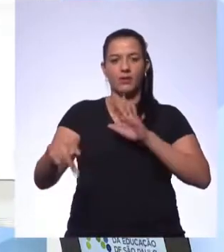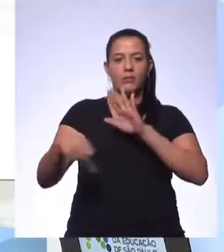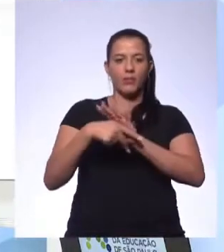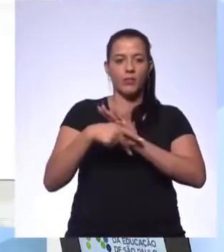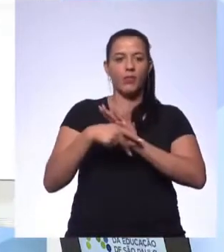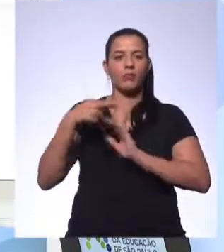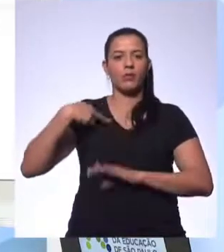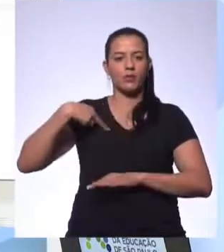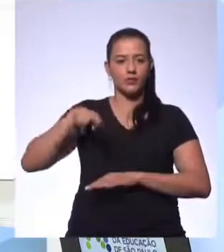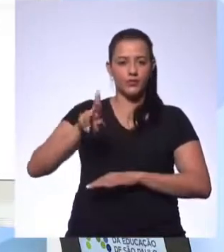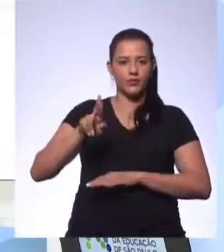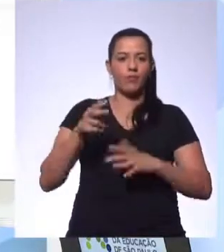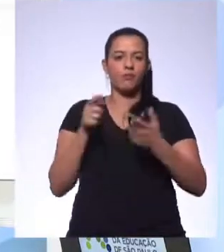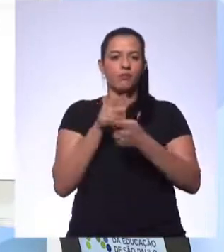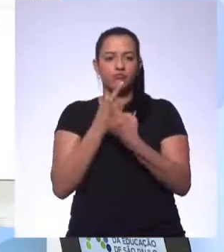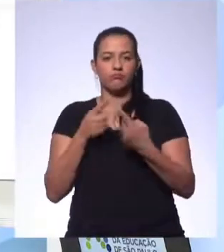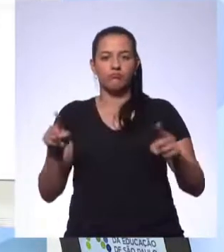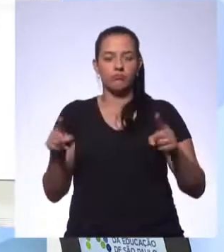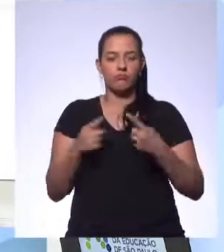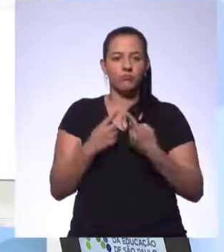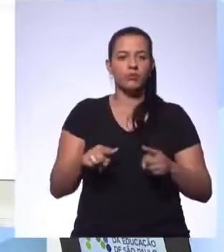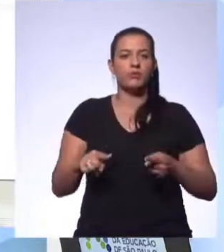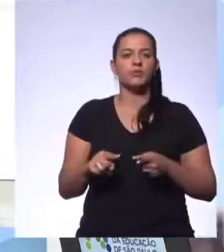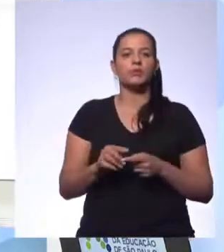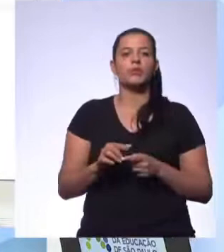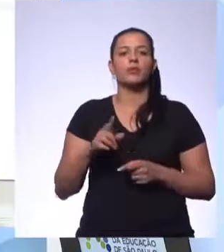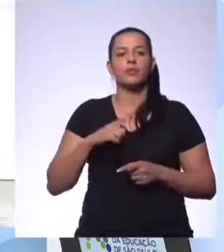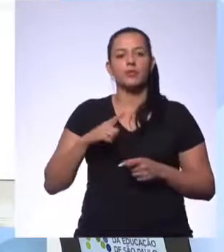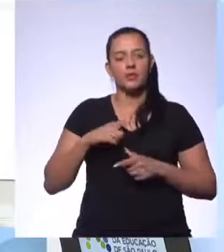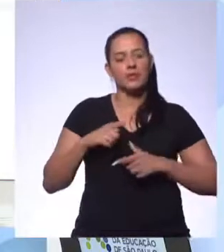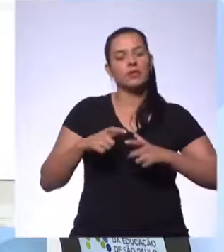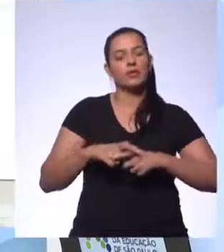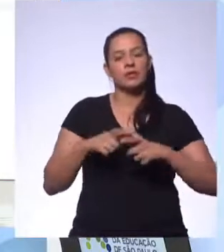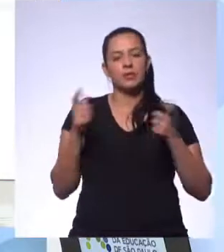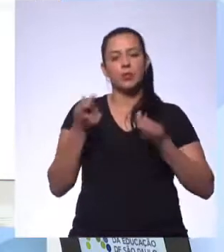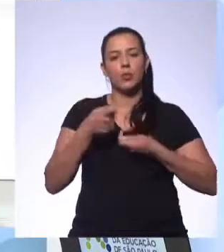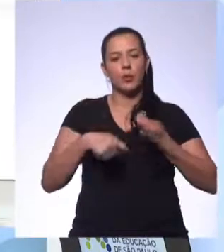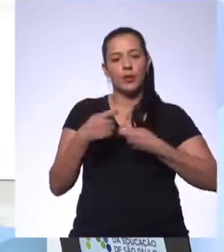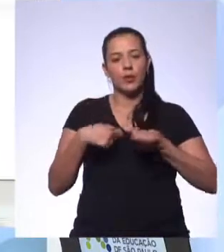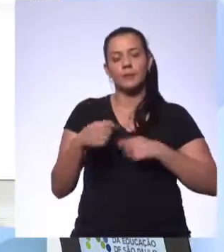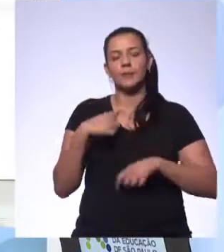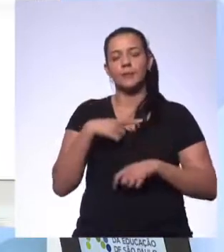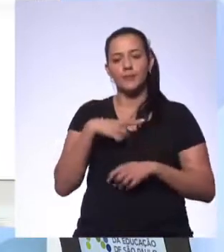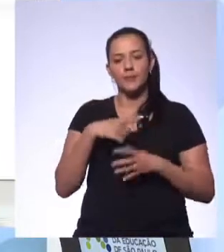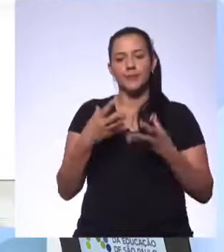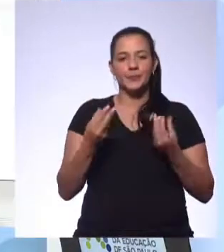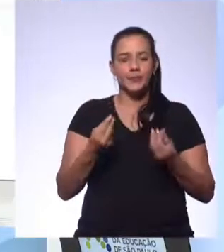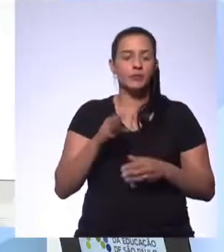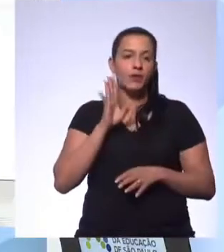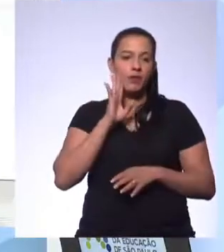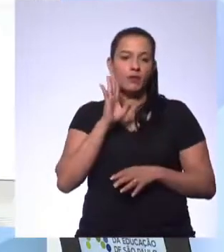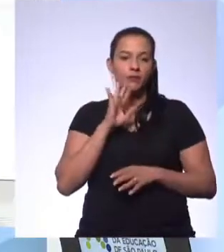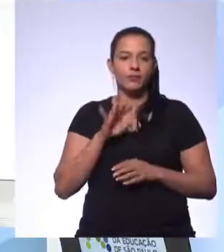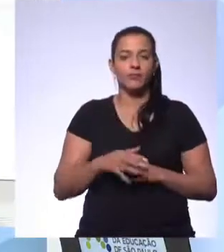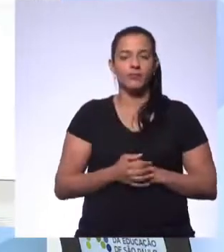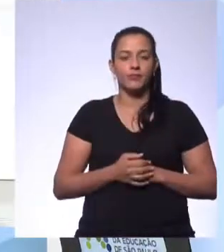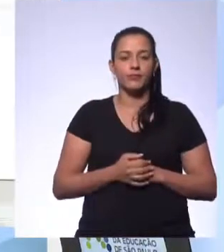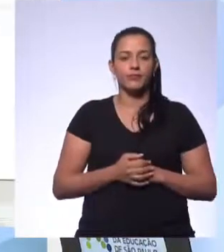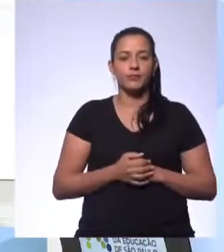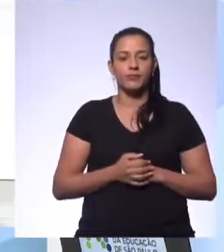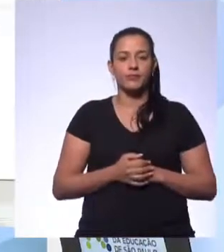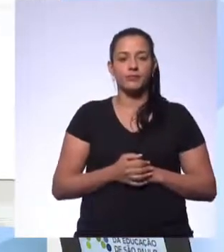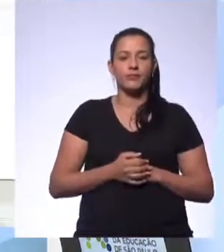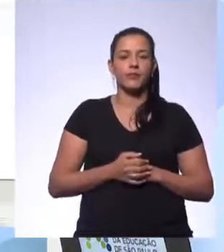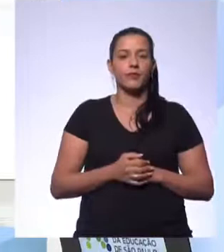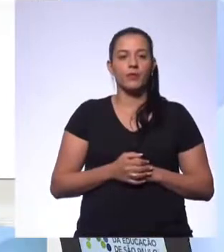né, tem crescido bastante, né, esse mercado da música gospel, né, e é bem interessante, né,